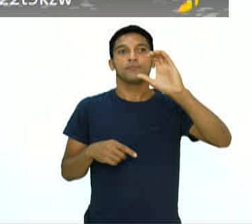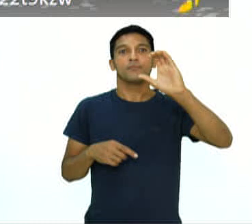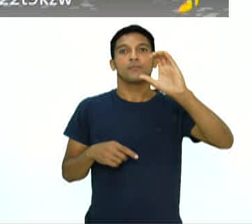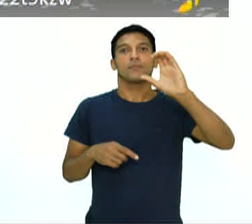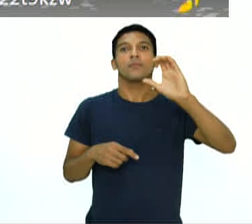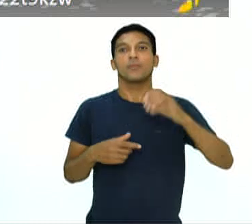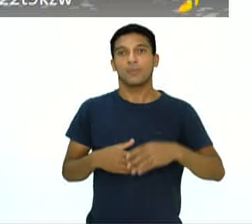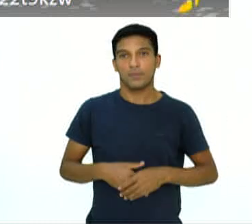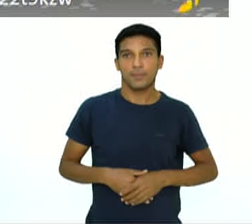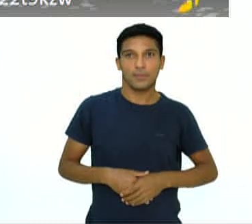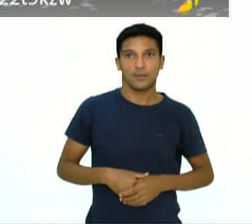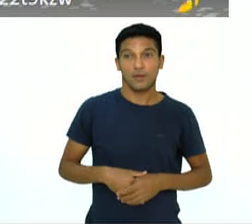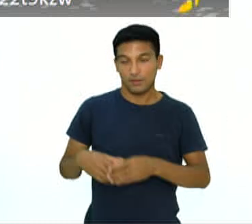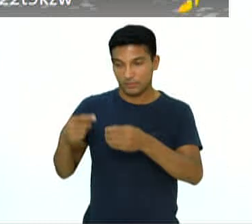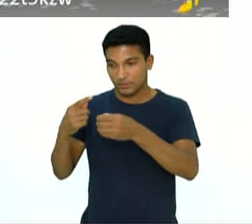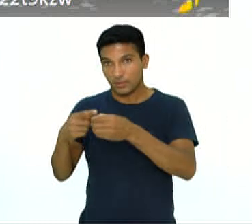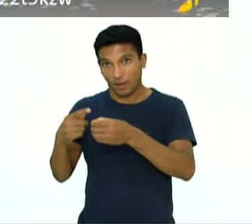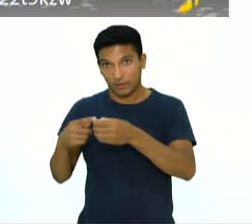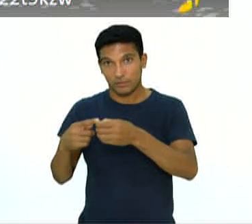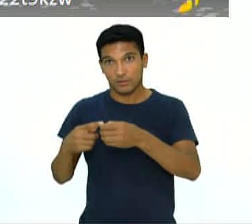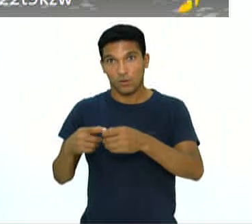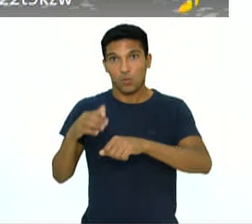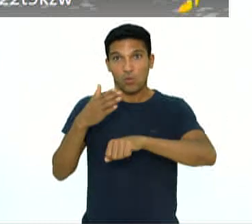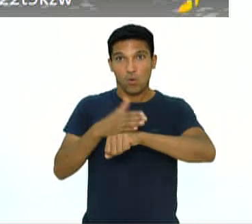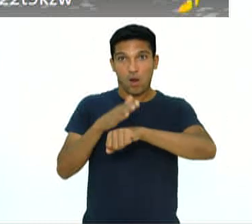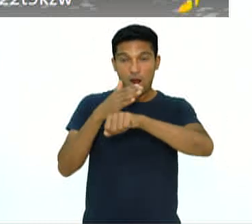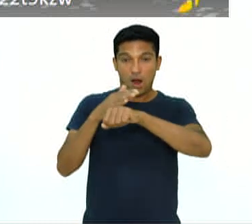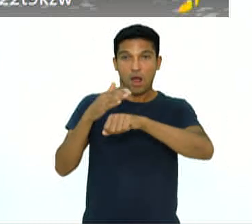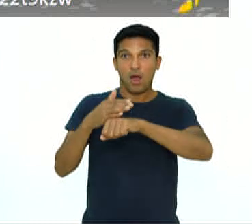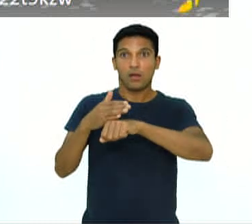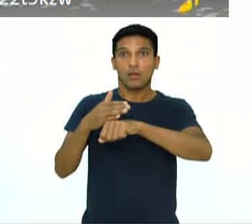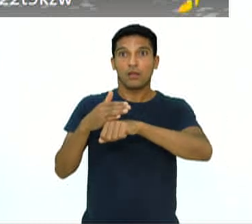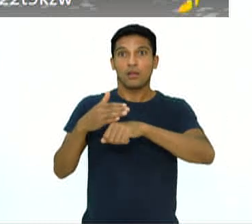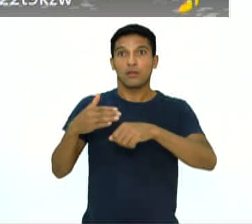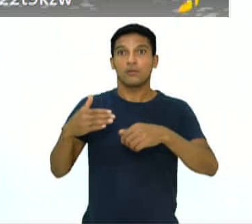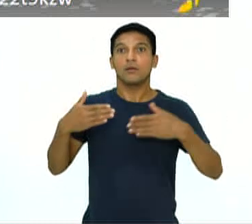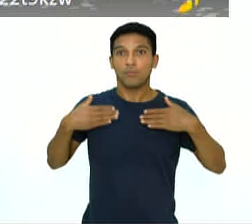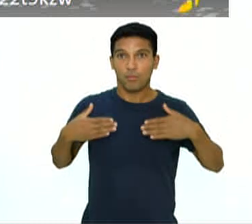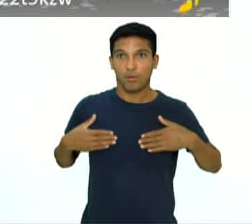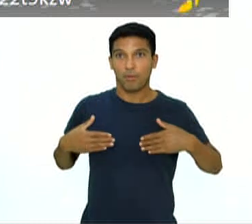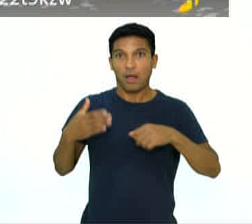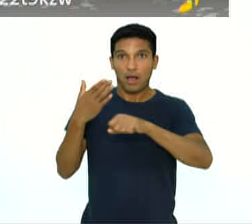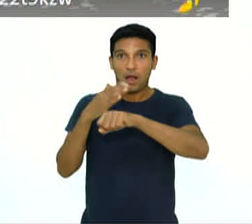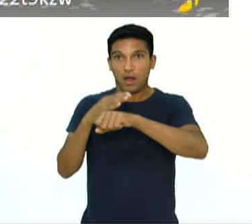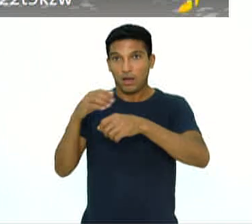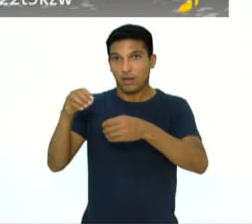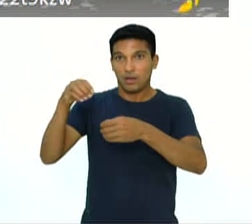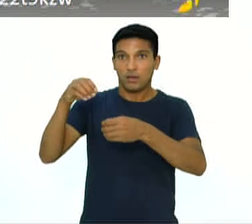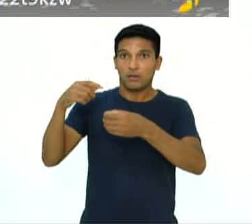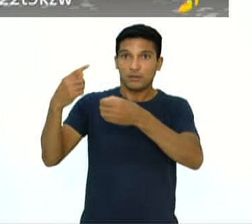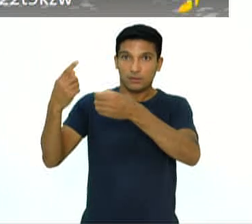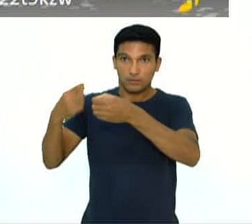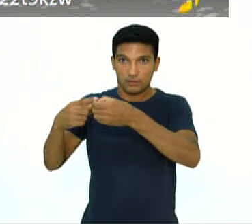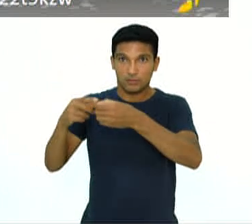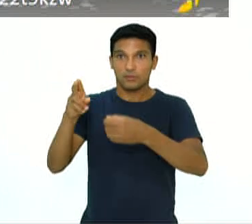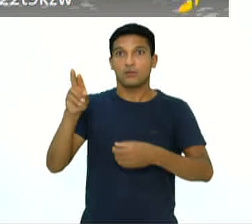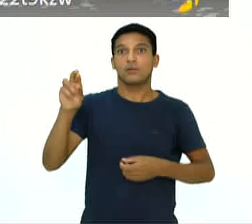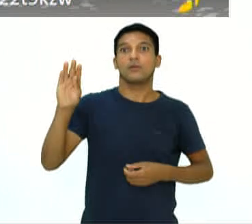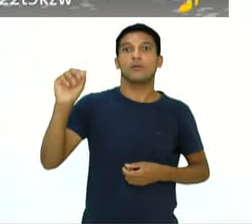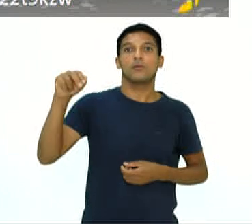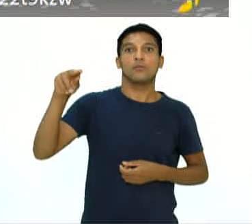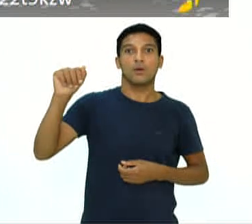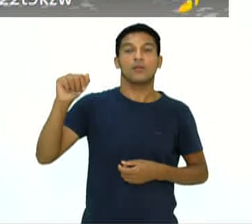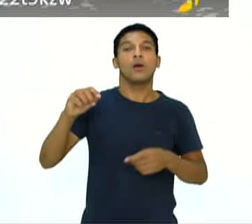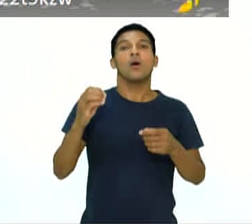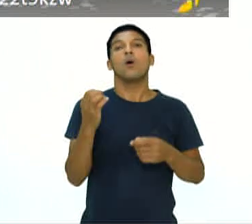ambientes fechados, né? Então, não só no ambiente urbano, como também não só no ambiente fechado. Nós